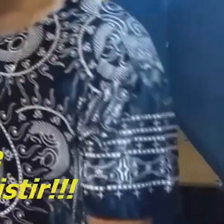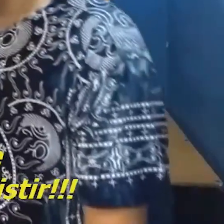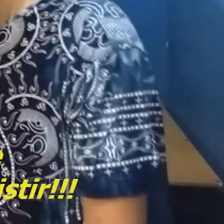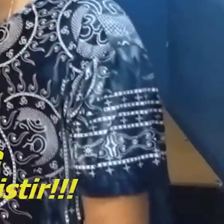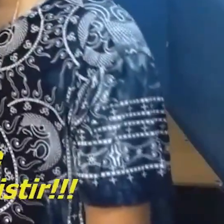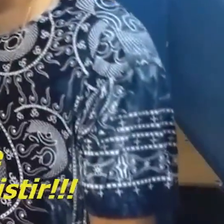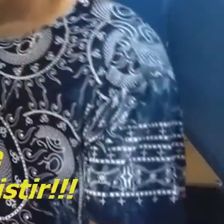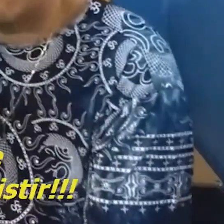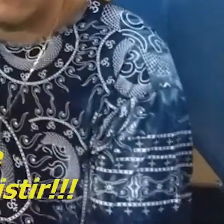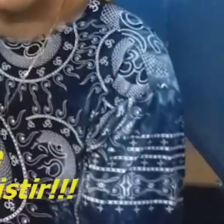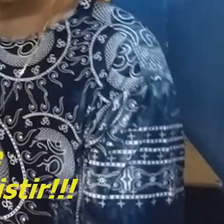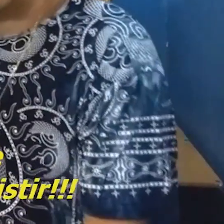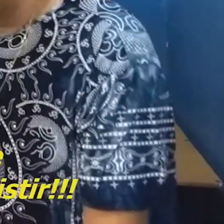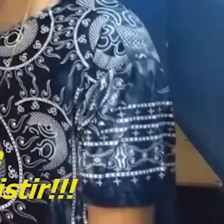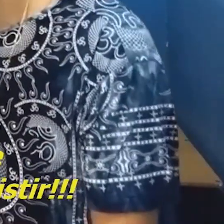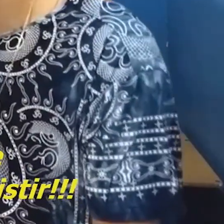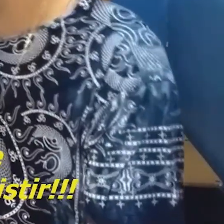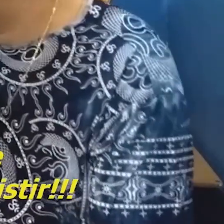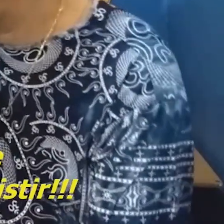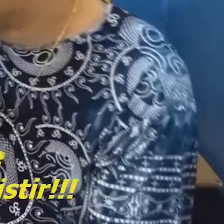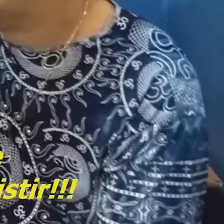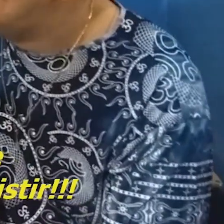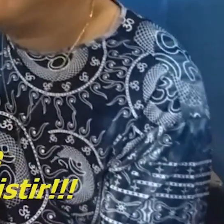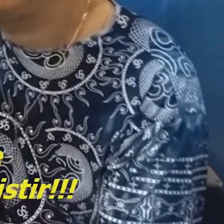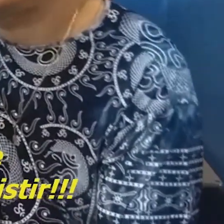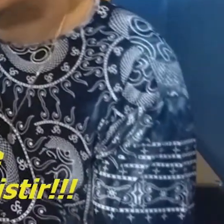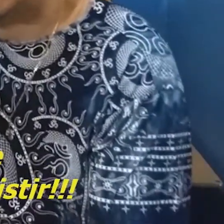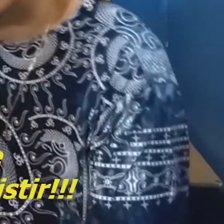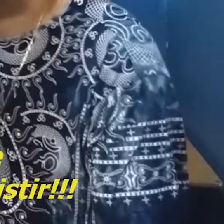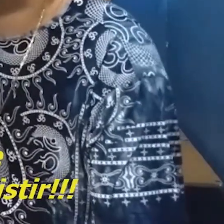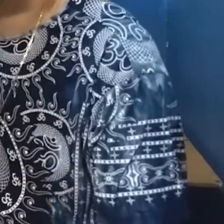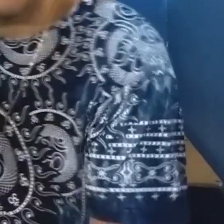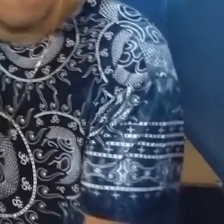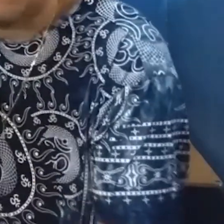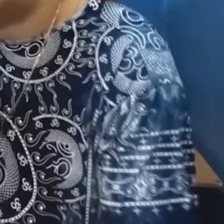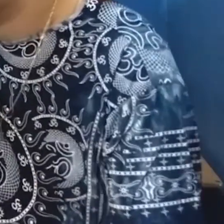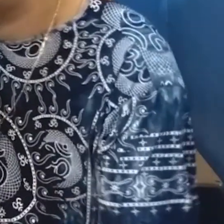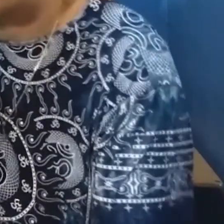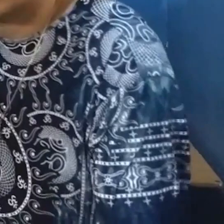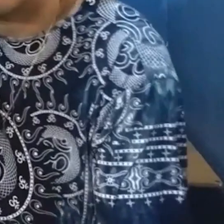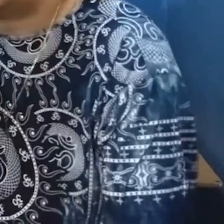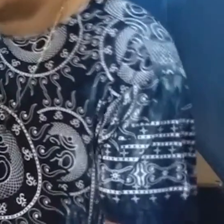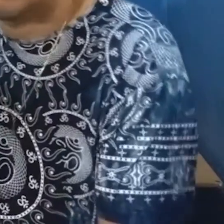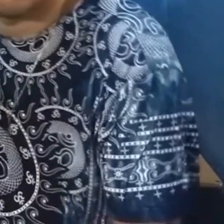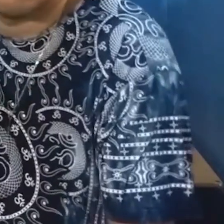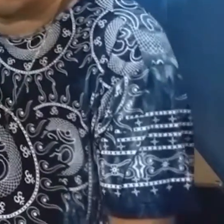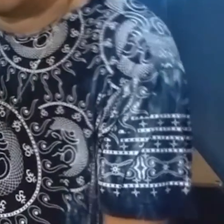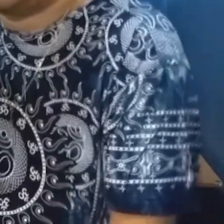espalhar por todo o meio ambiente. No solo ou na água eles vão existir.